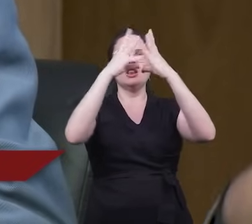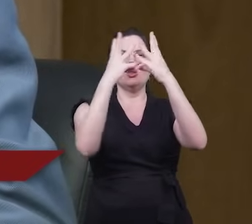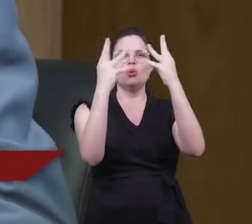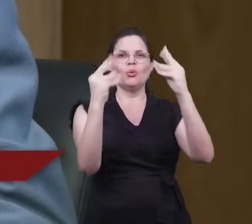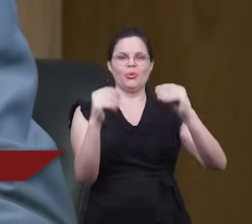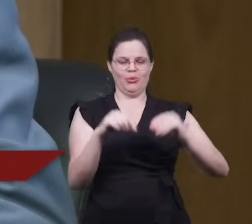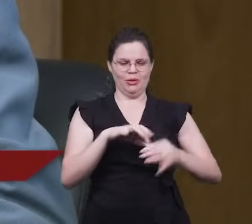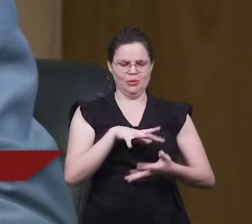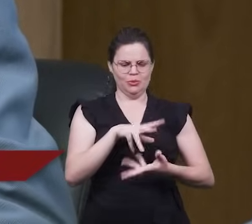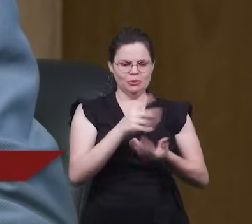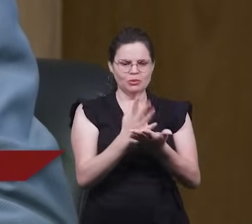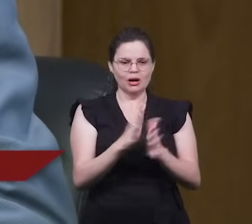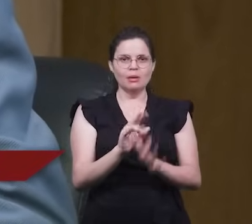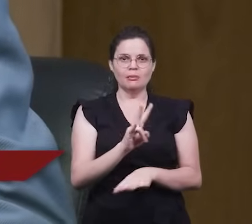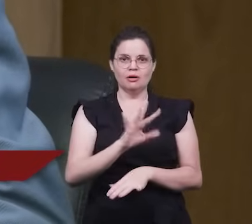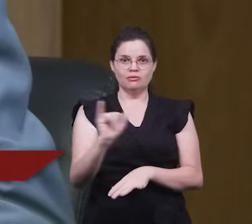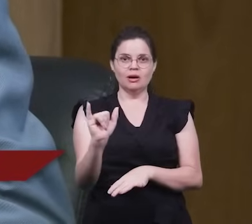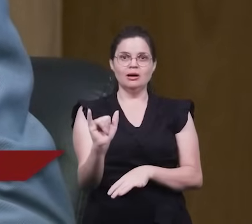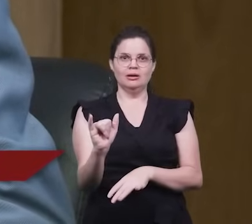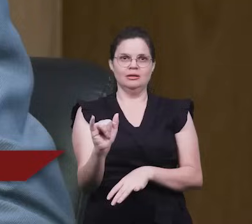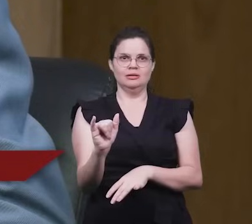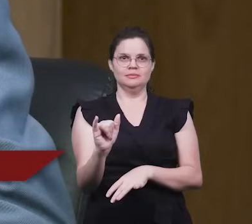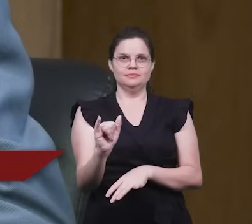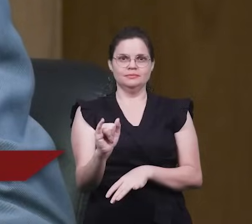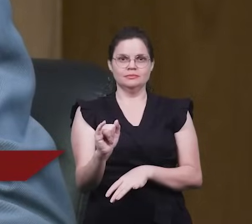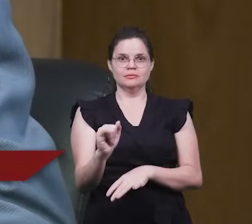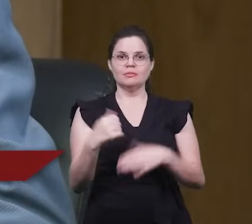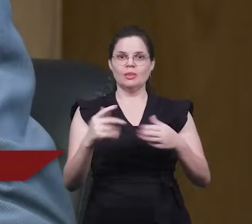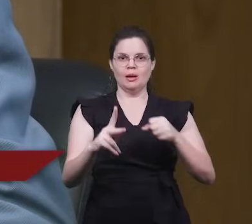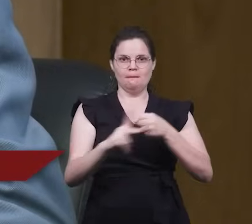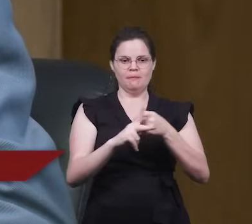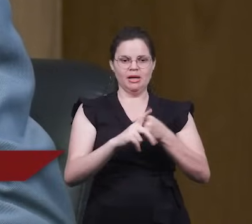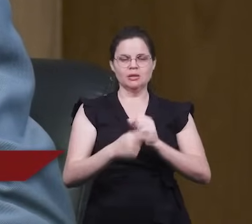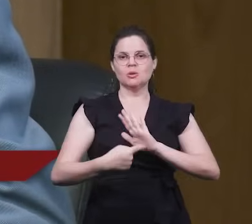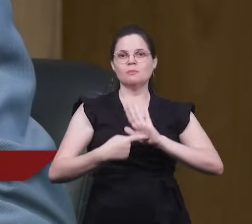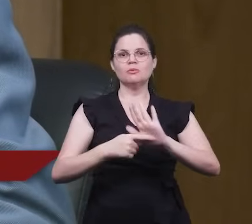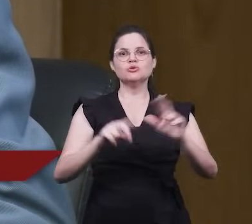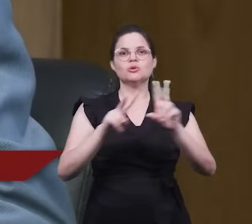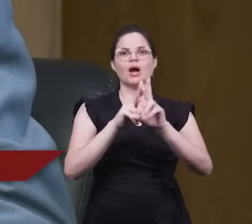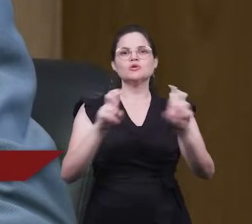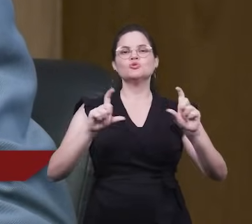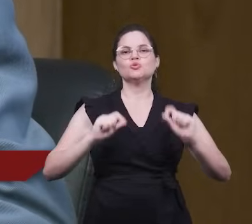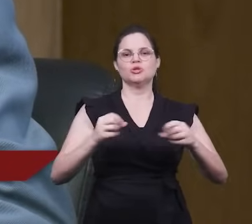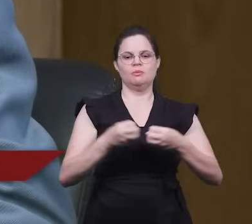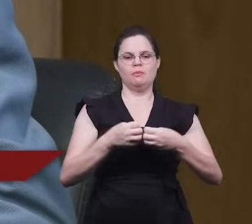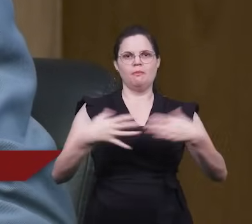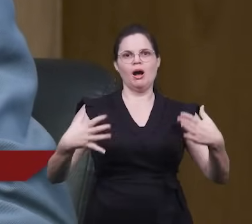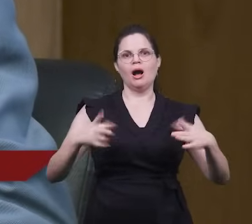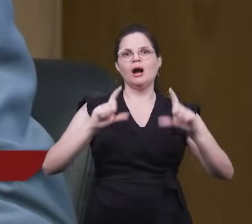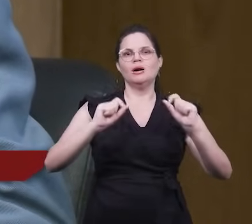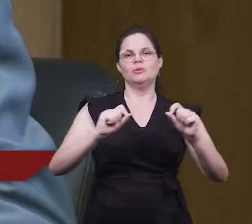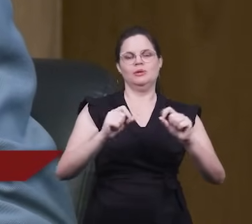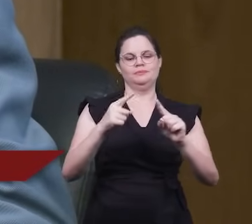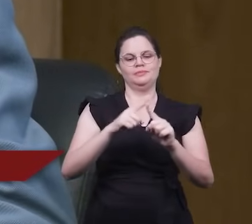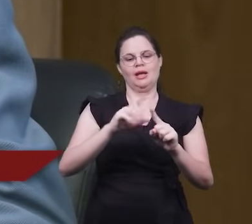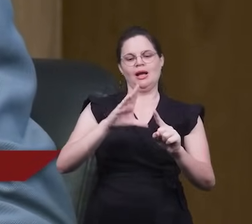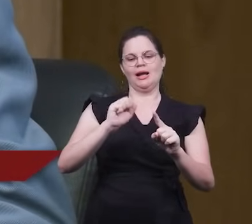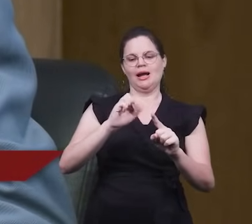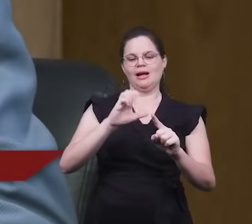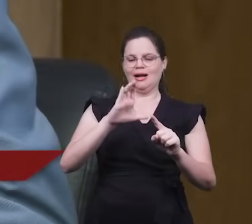que nela há perecerão. Ele colocou os 3 elementos da fissão atômica, calor, luz e